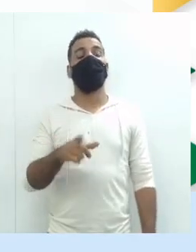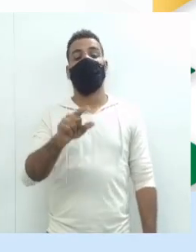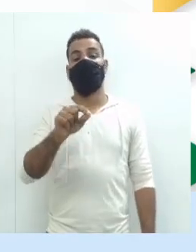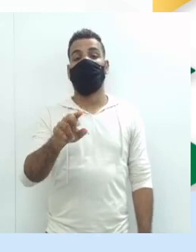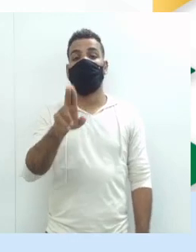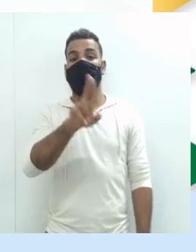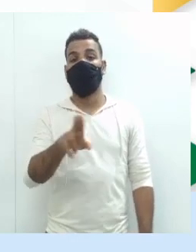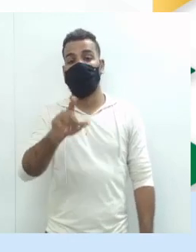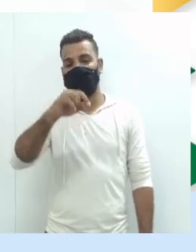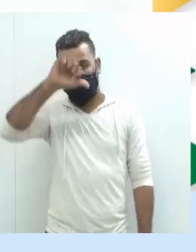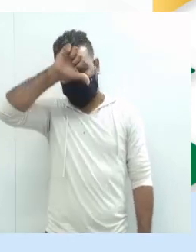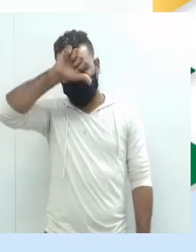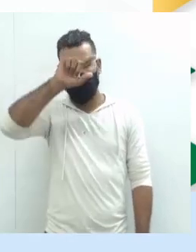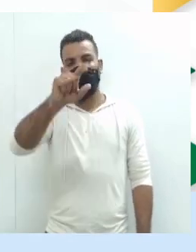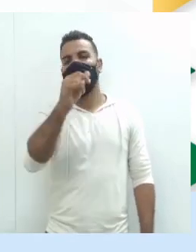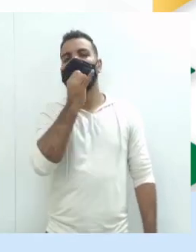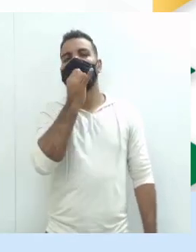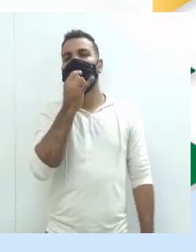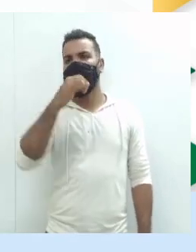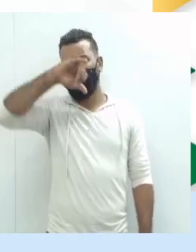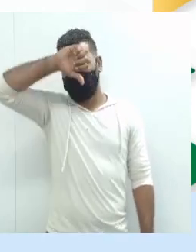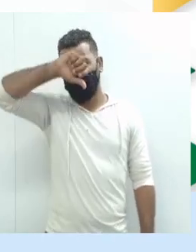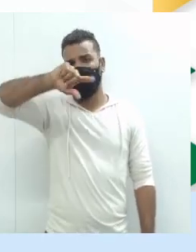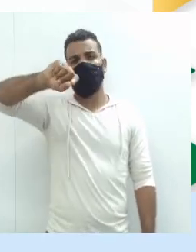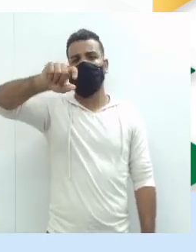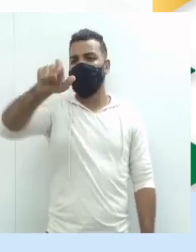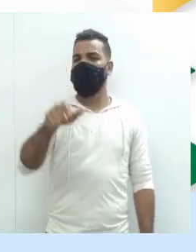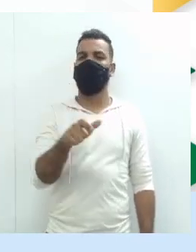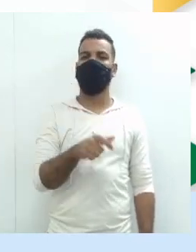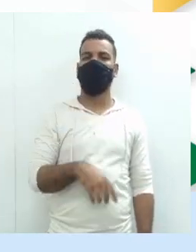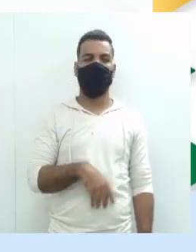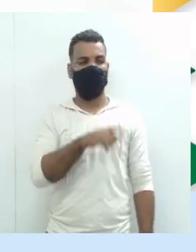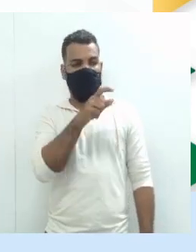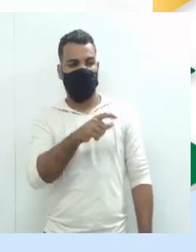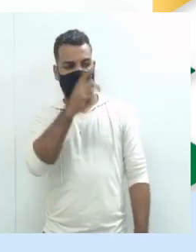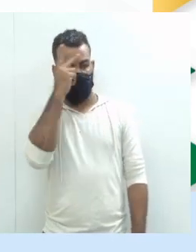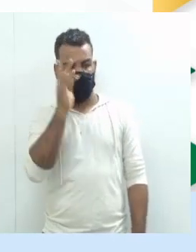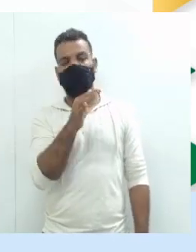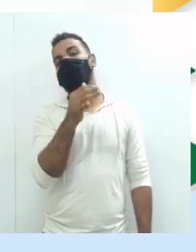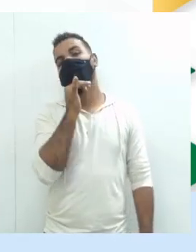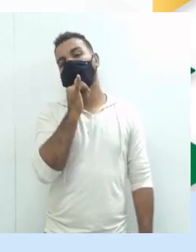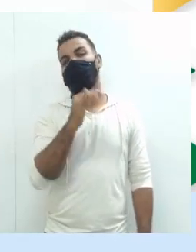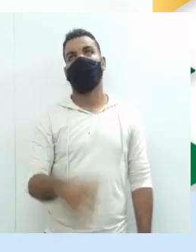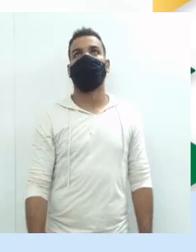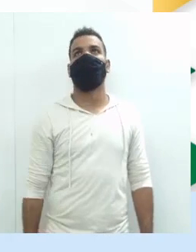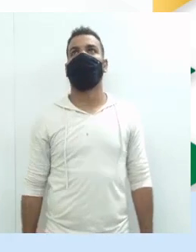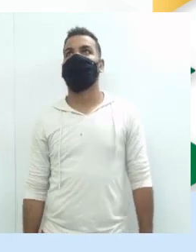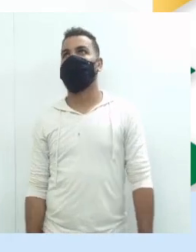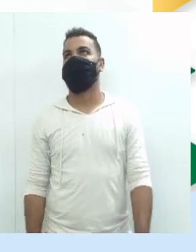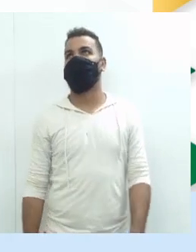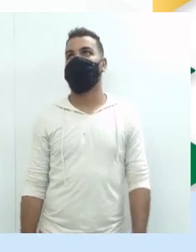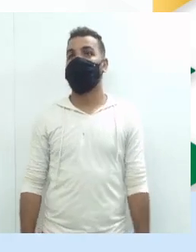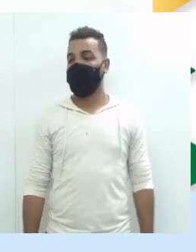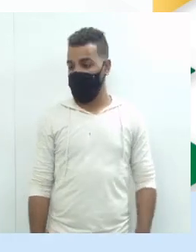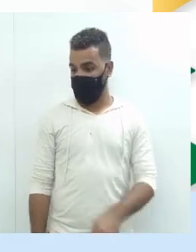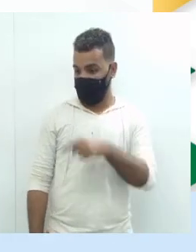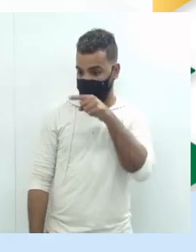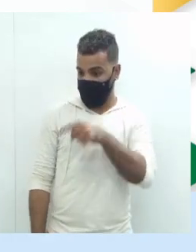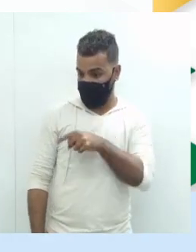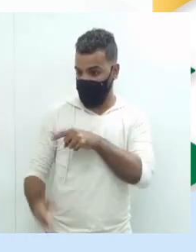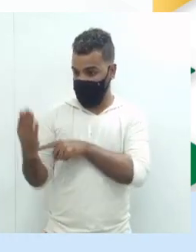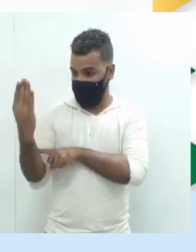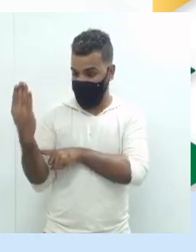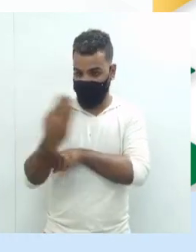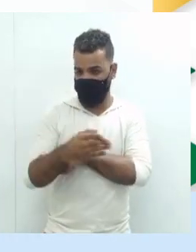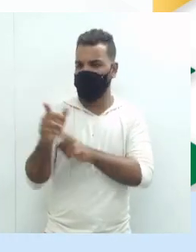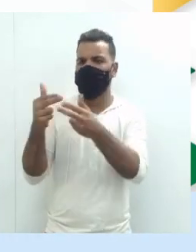de estereótipos, tá? Estereótipos de pessoas, né? Então, por exemplo, determinado produto que é mais